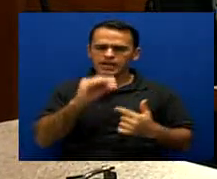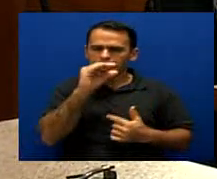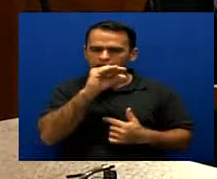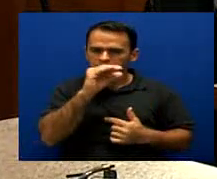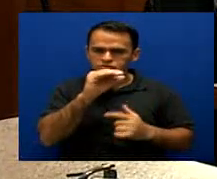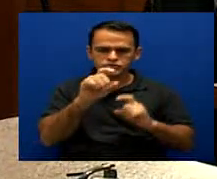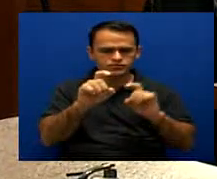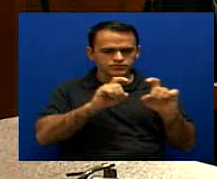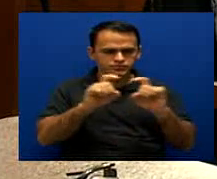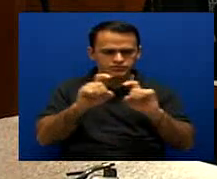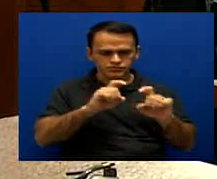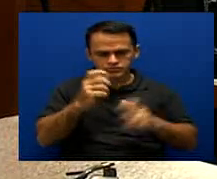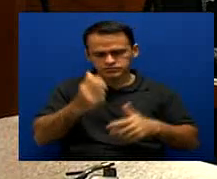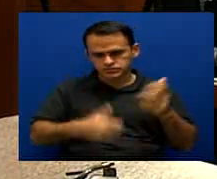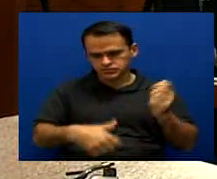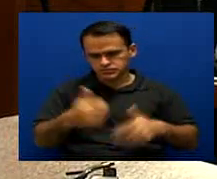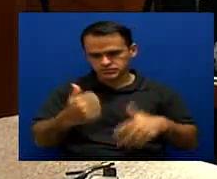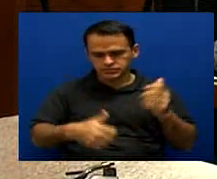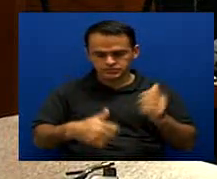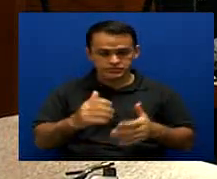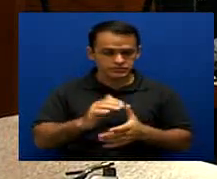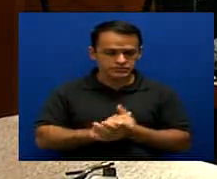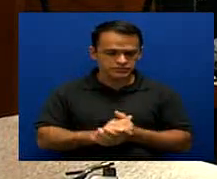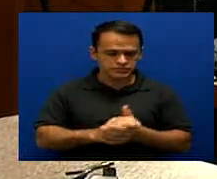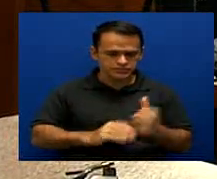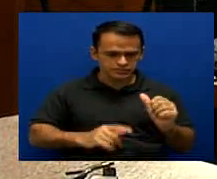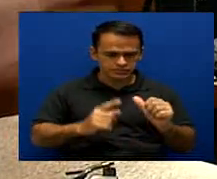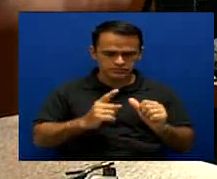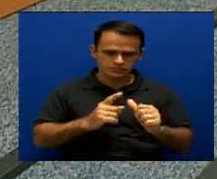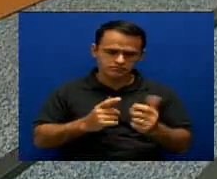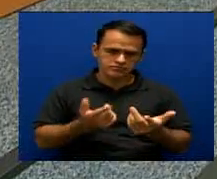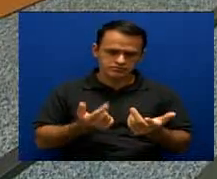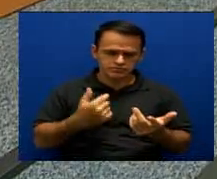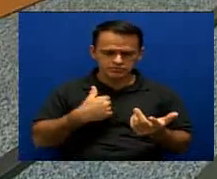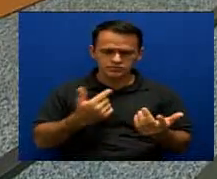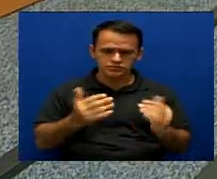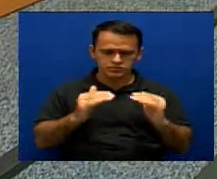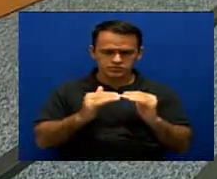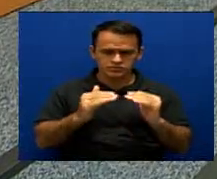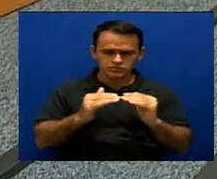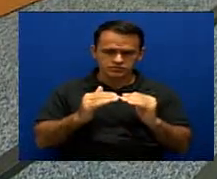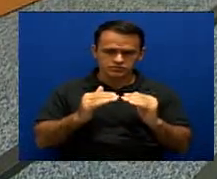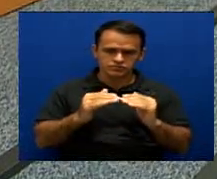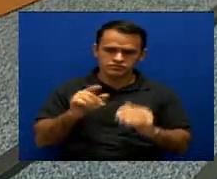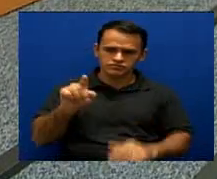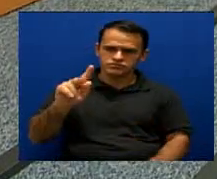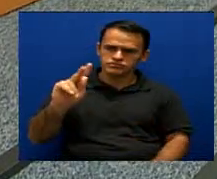que eu concordo com o